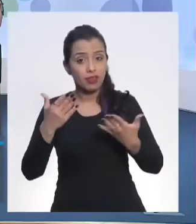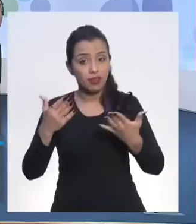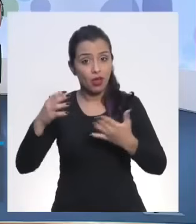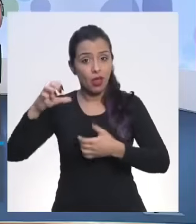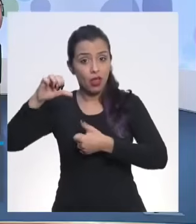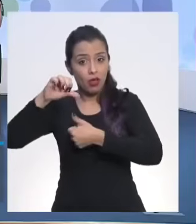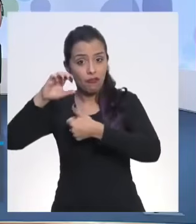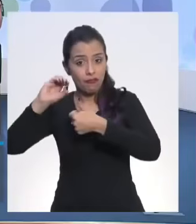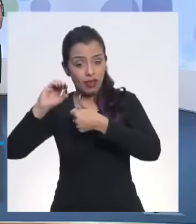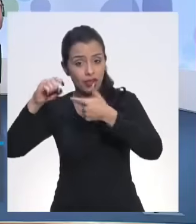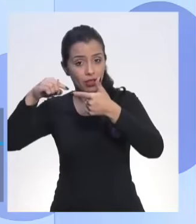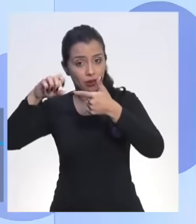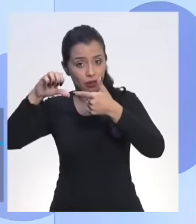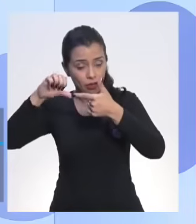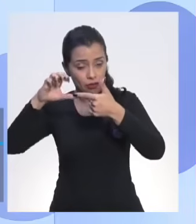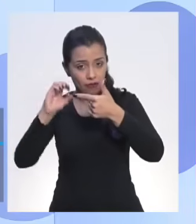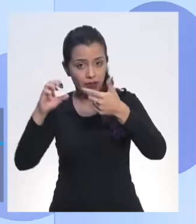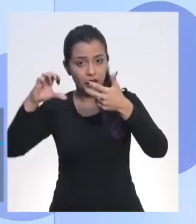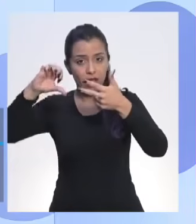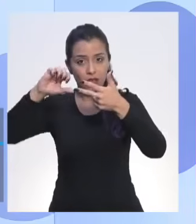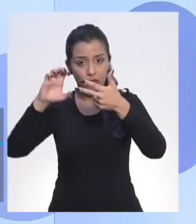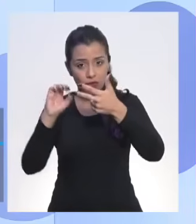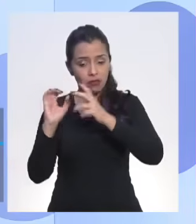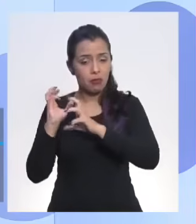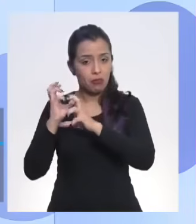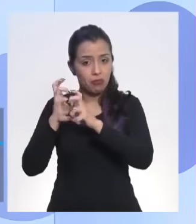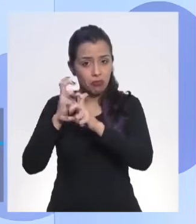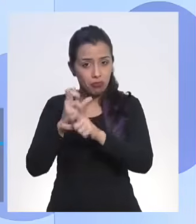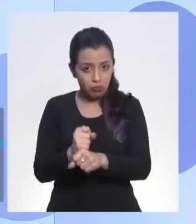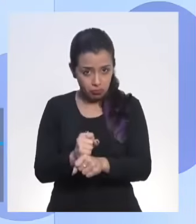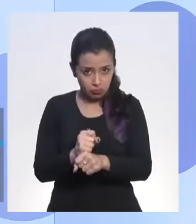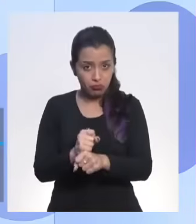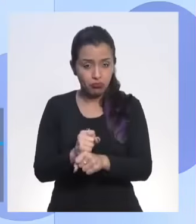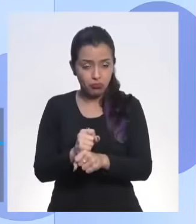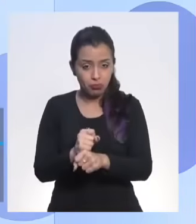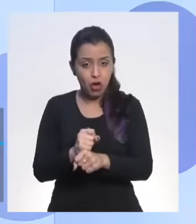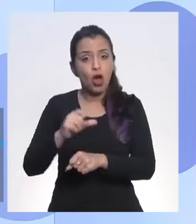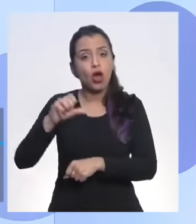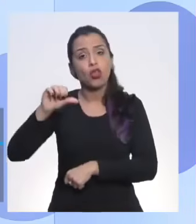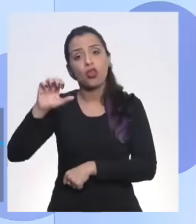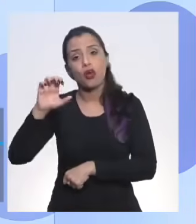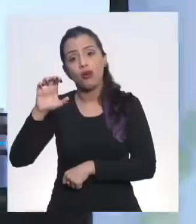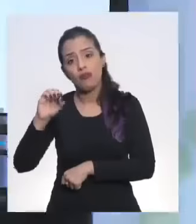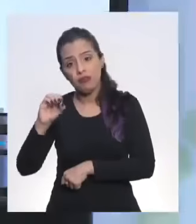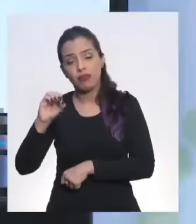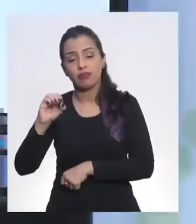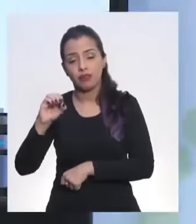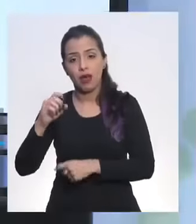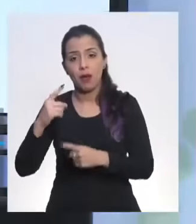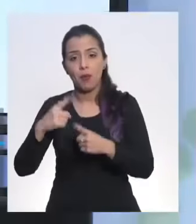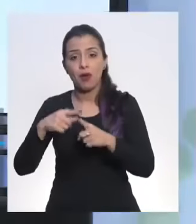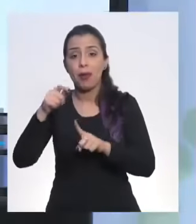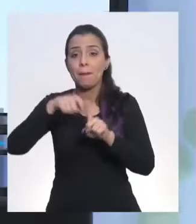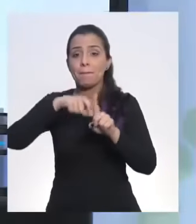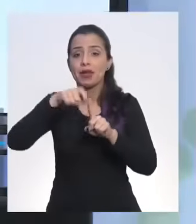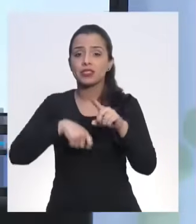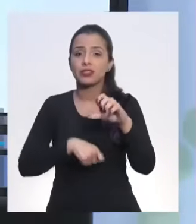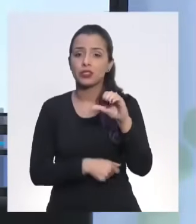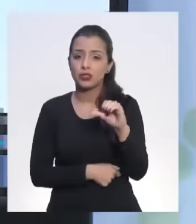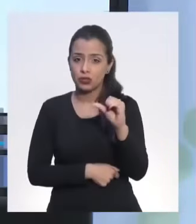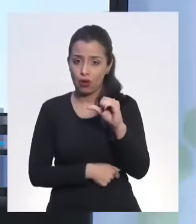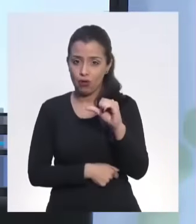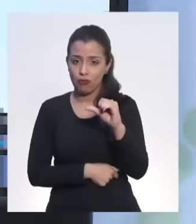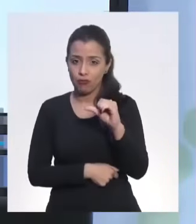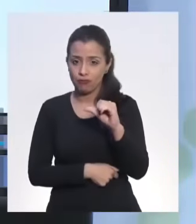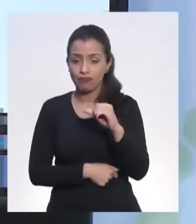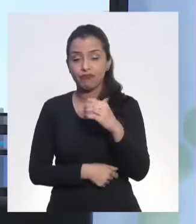valor menor. 9 parcelas do valor inteiro, que é 9 de R$90. Isso mesmo. Então, essas 9 parcelas